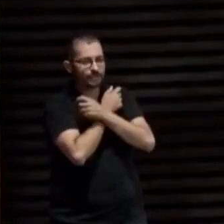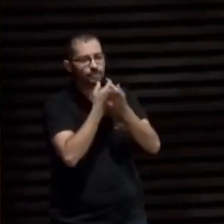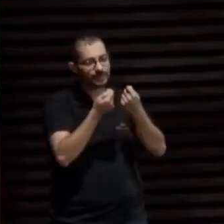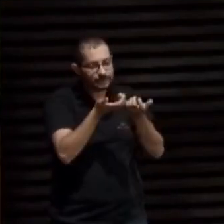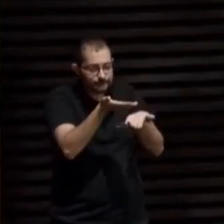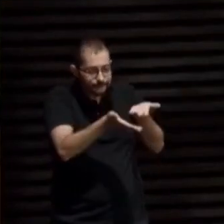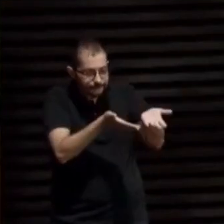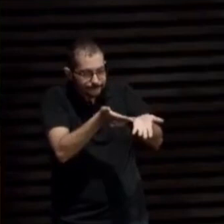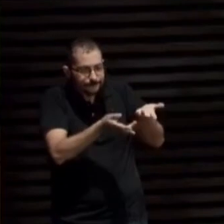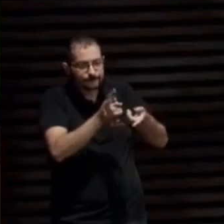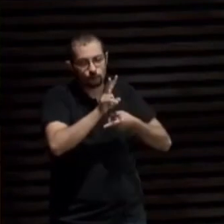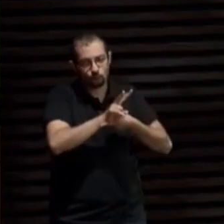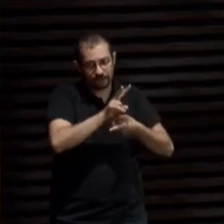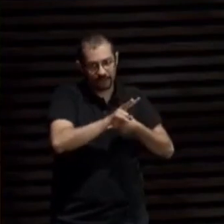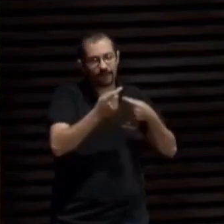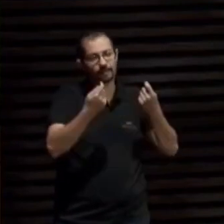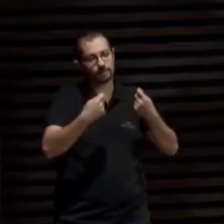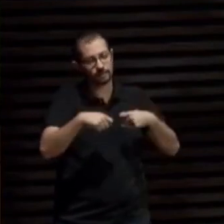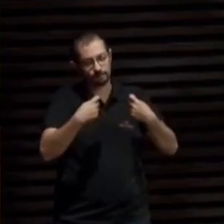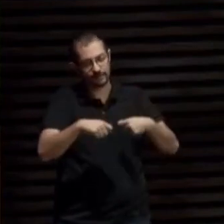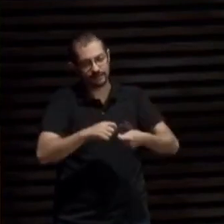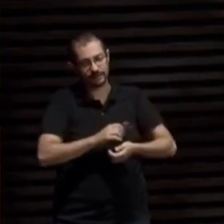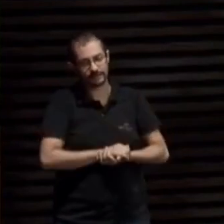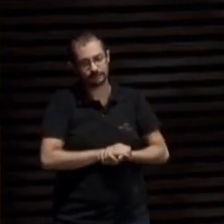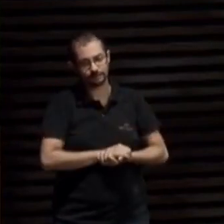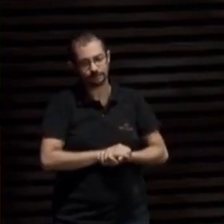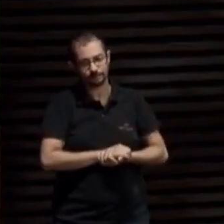cuidado, uma palavra. E você e eu